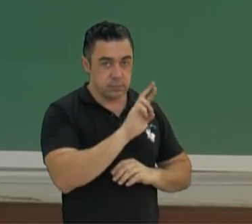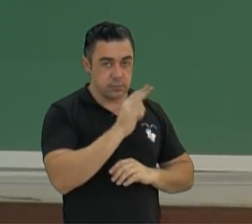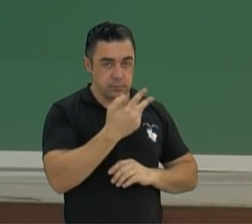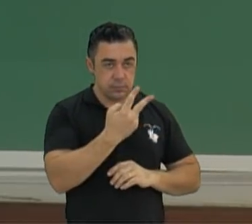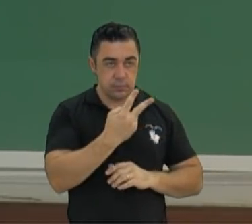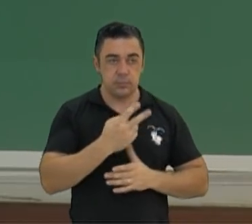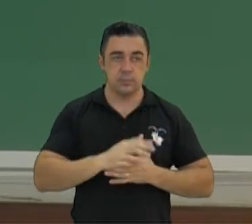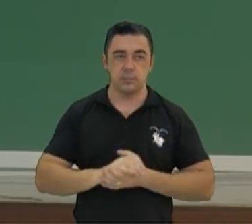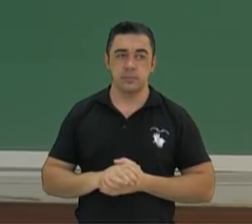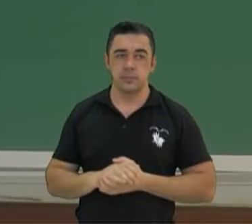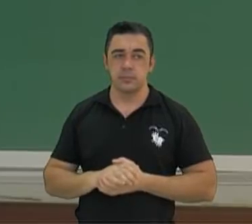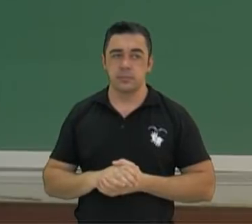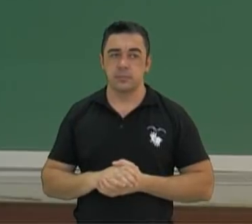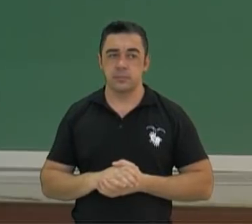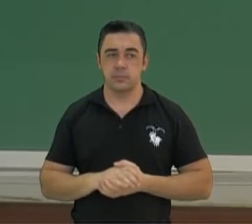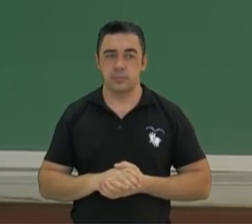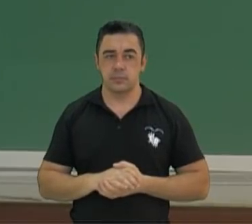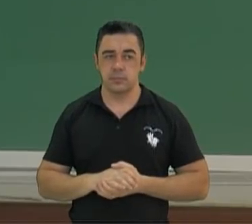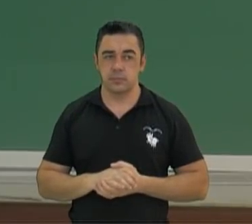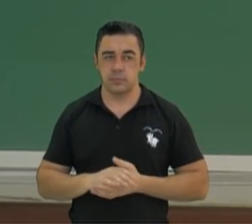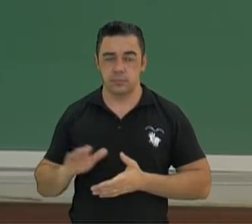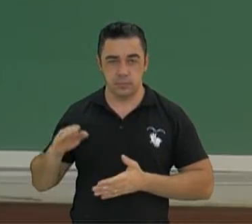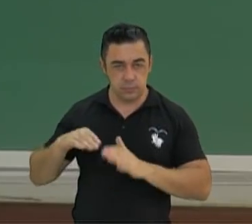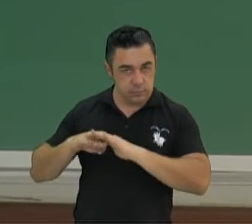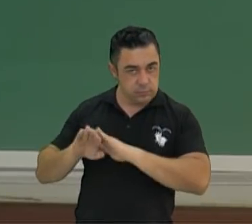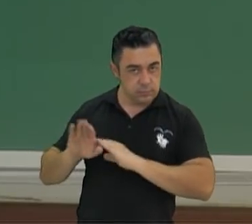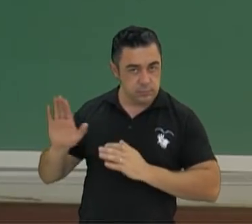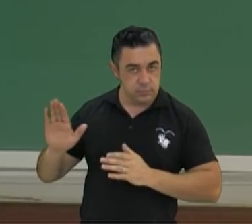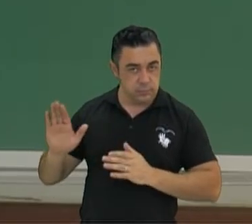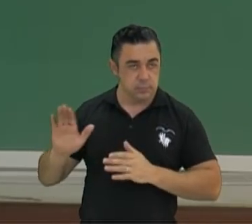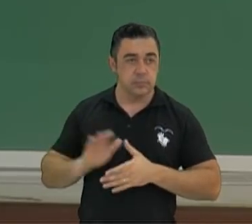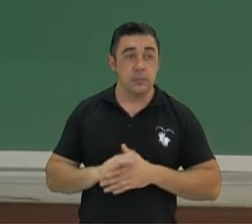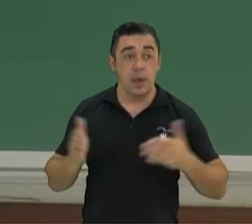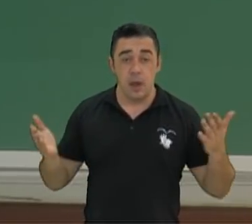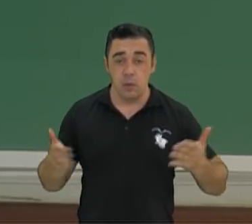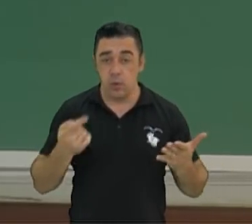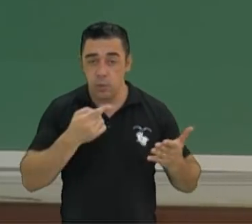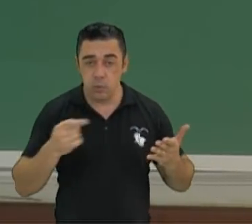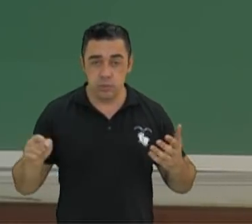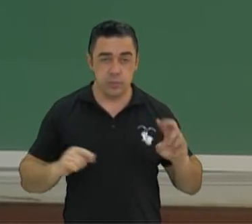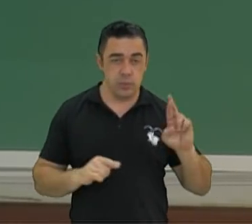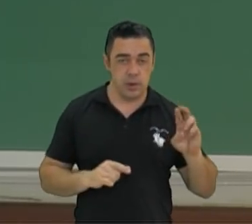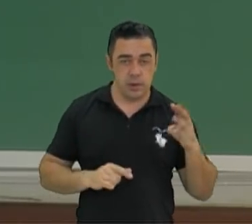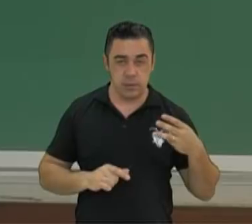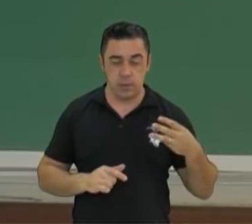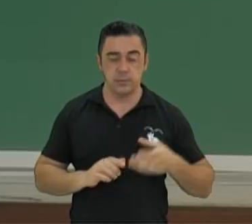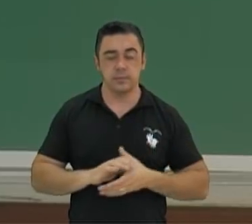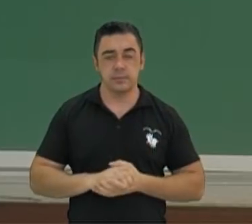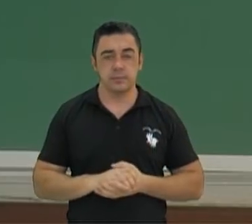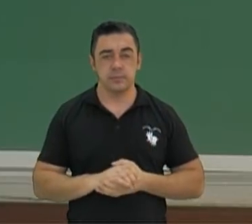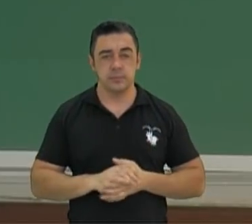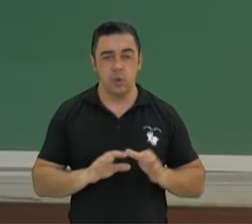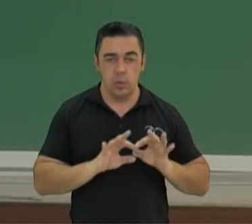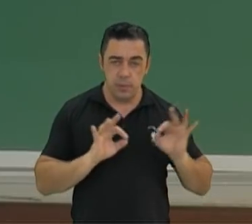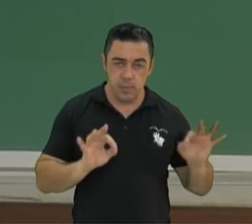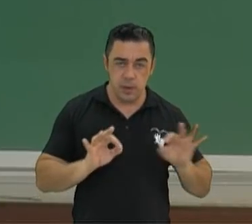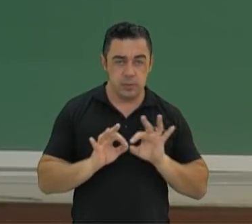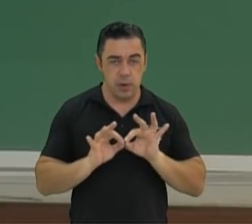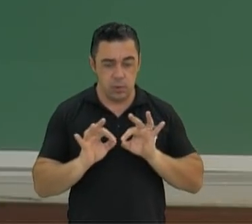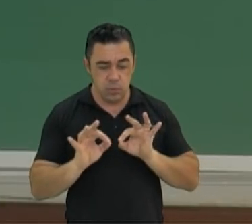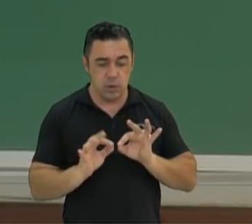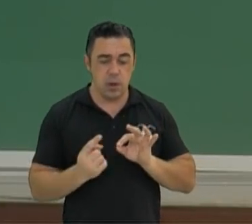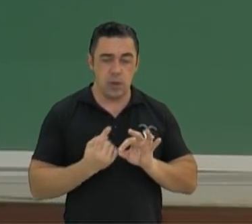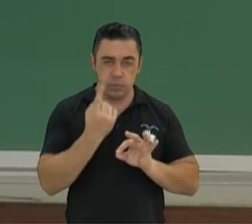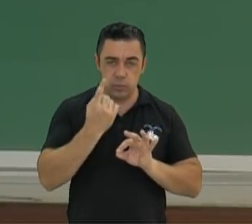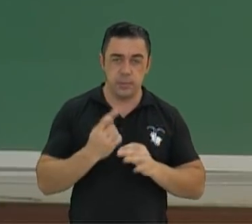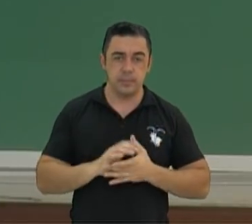ó. O valor do bloco retangular, a gente guarda aqui o 2. Vamos calcular o bloco retangular 3. Comprimento vezes largura